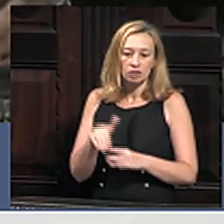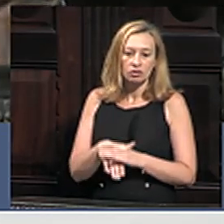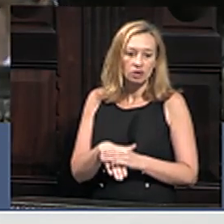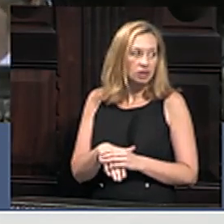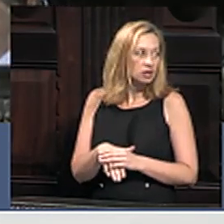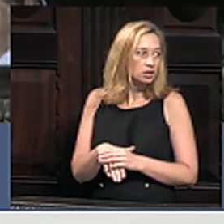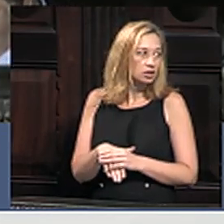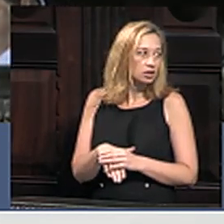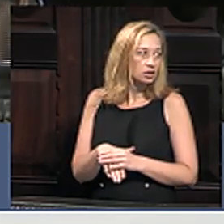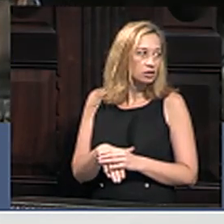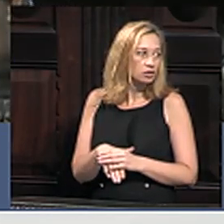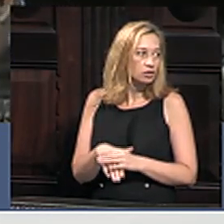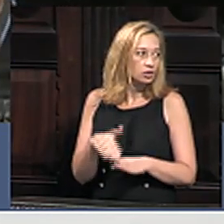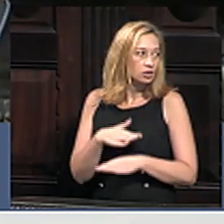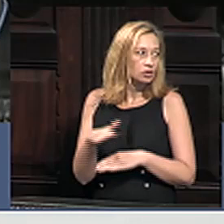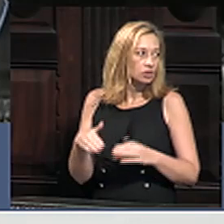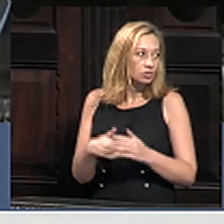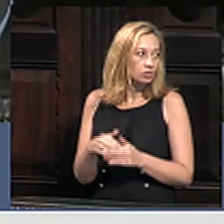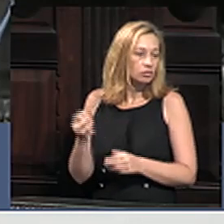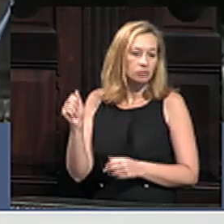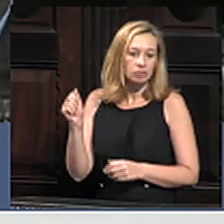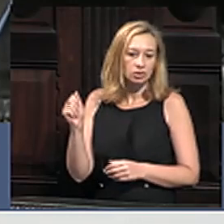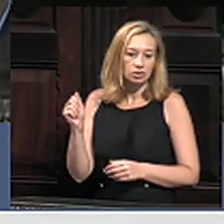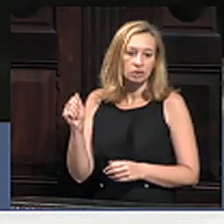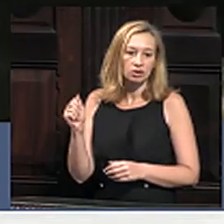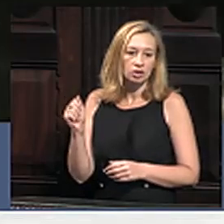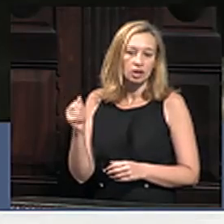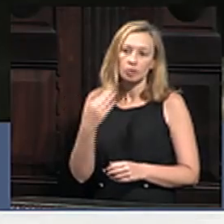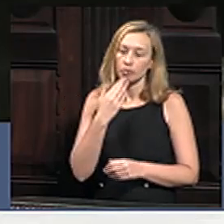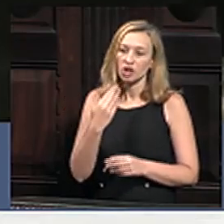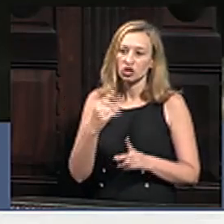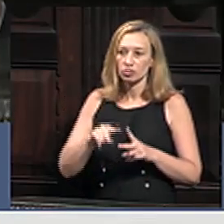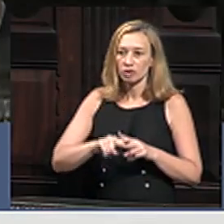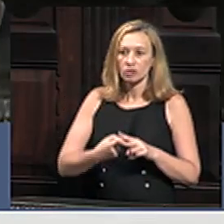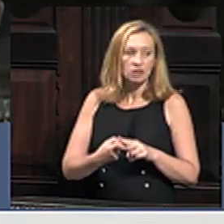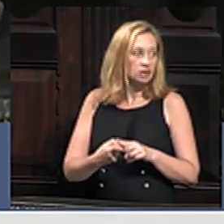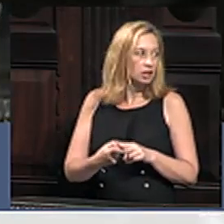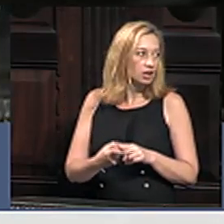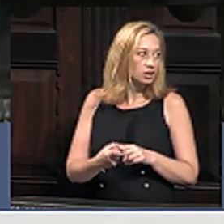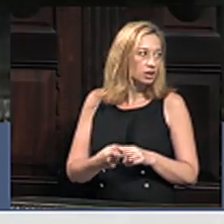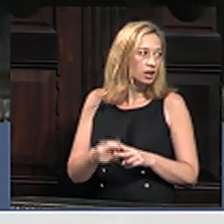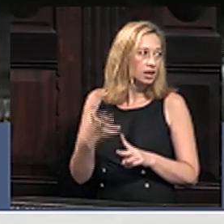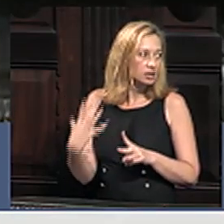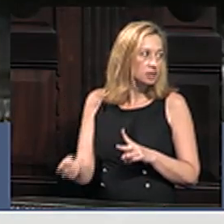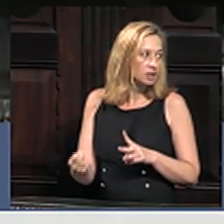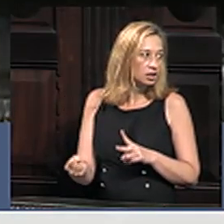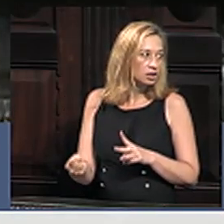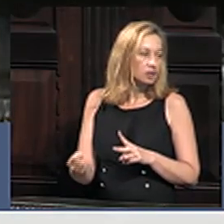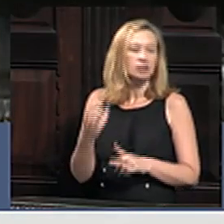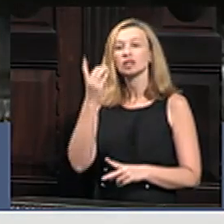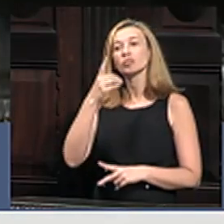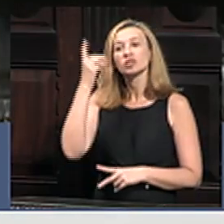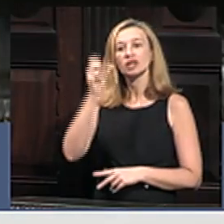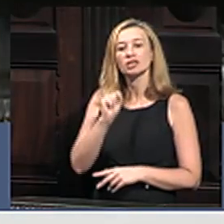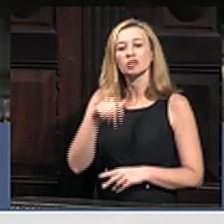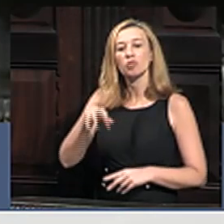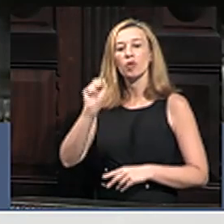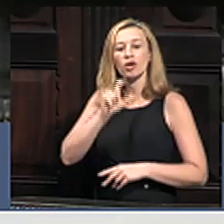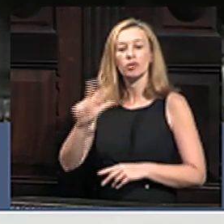votação, senhores que aprovem como estão. Verificação do quórum. Verificação solicitada pelo deputado Samuel